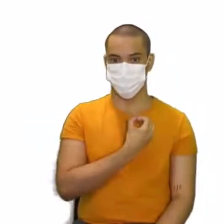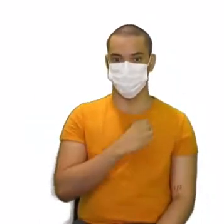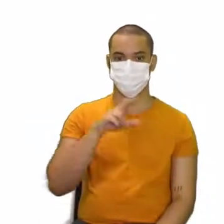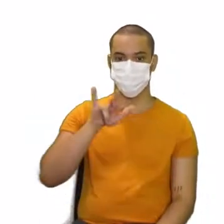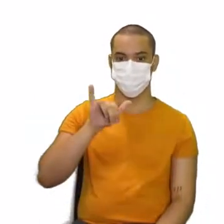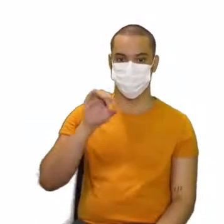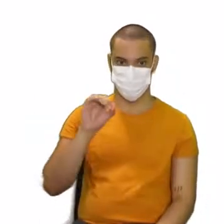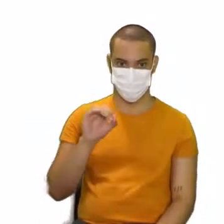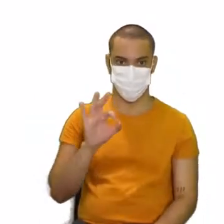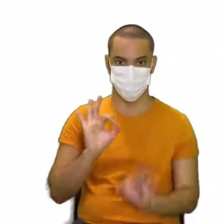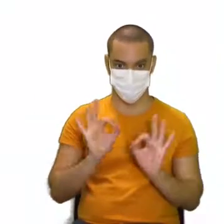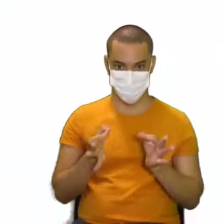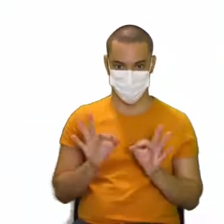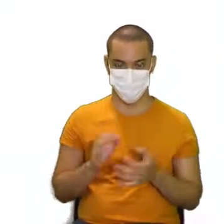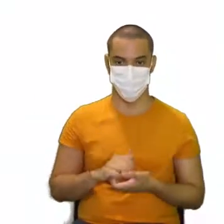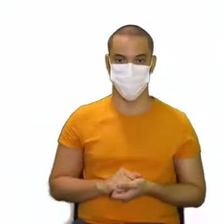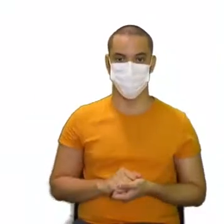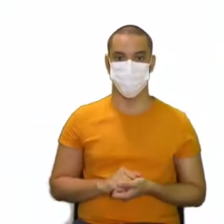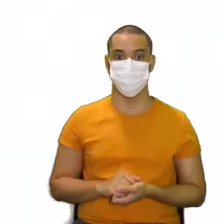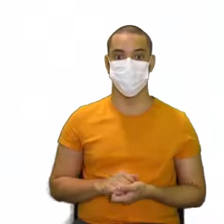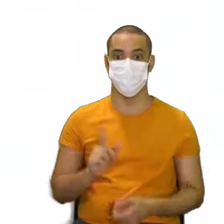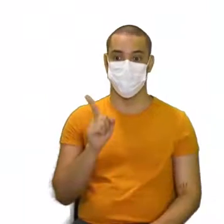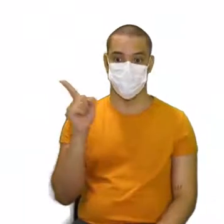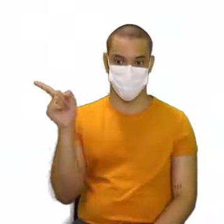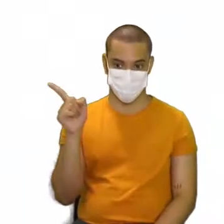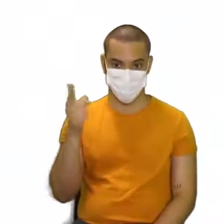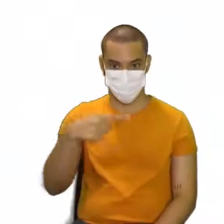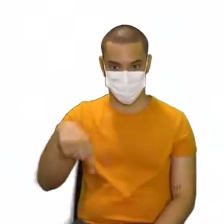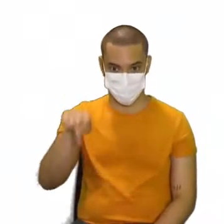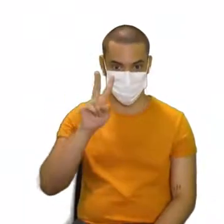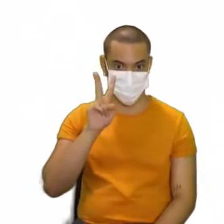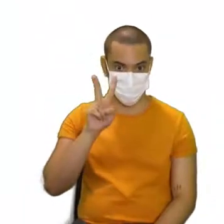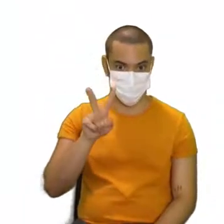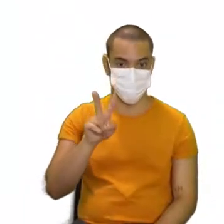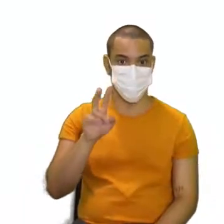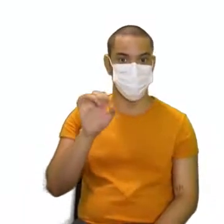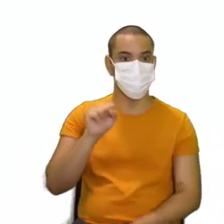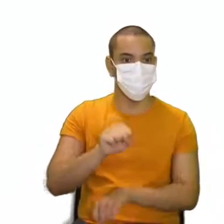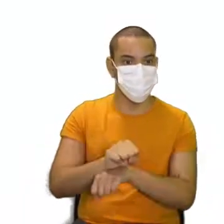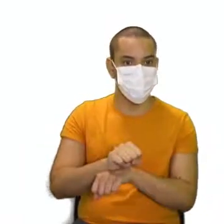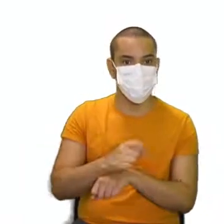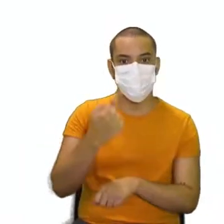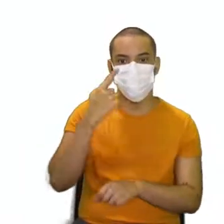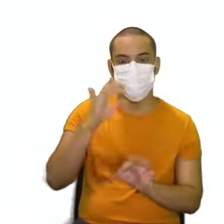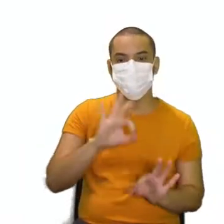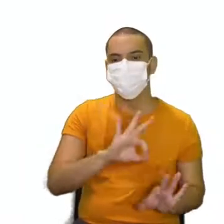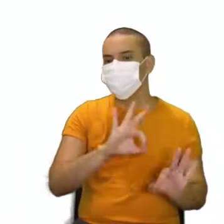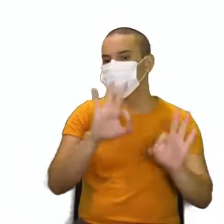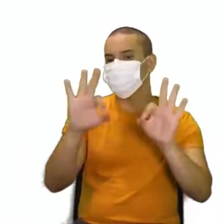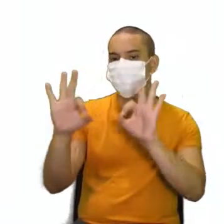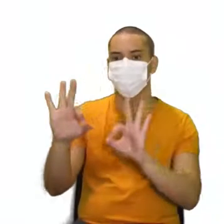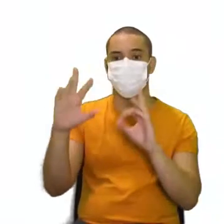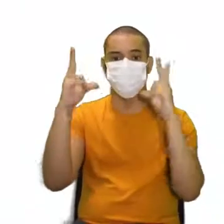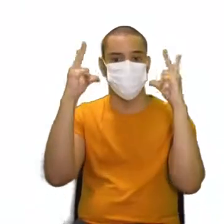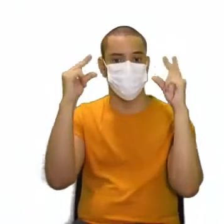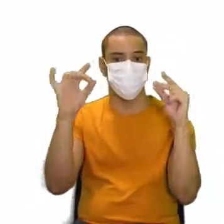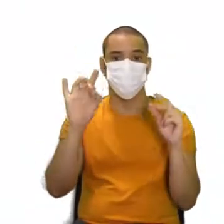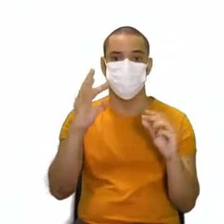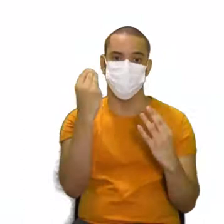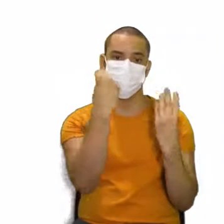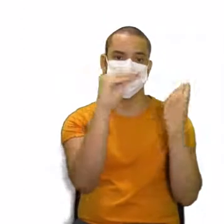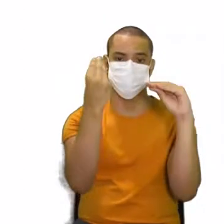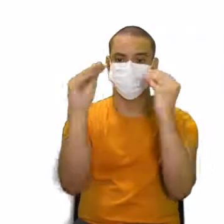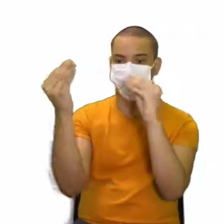raio e aqui gente se você quiser aí tiver vendo vídeo só dá uma pausada só é observar é bem tranquilo só é